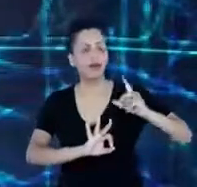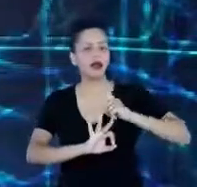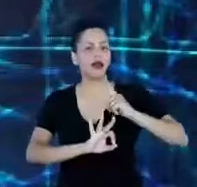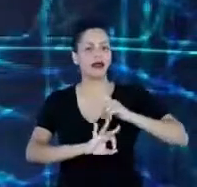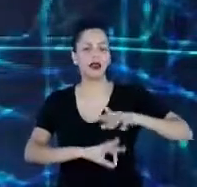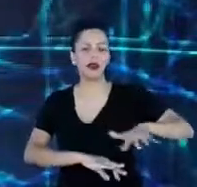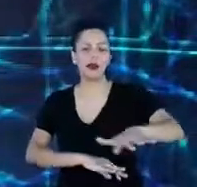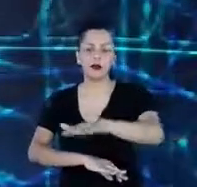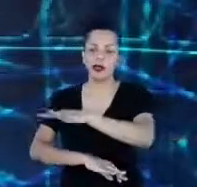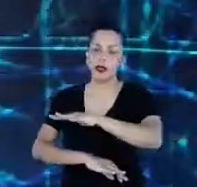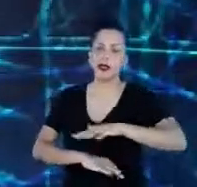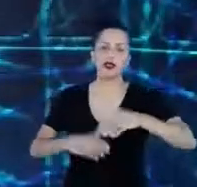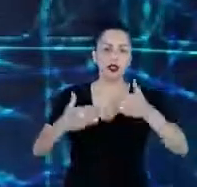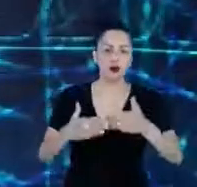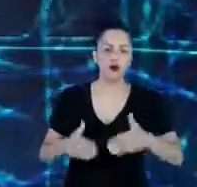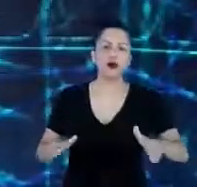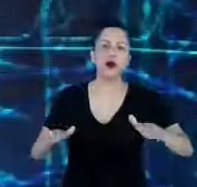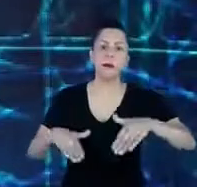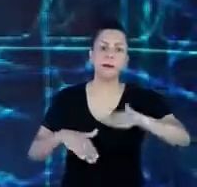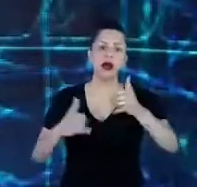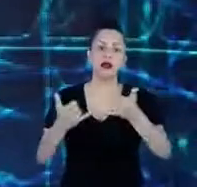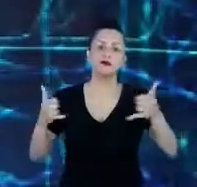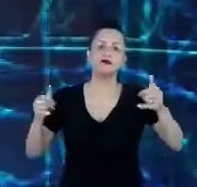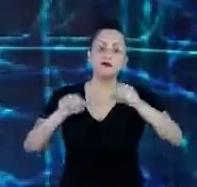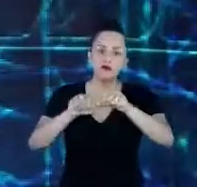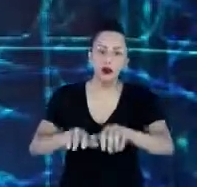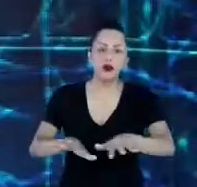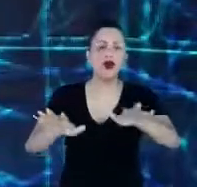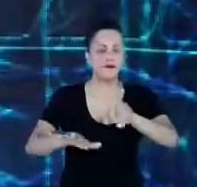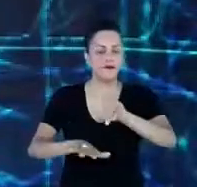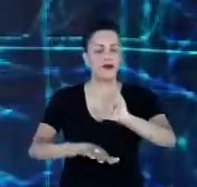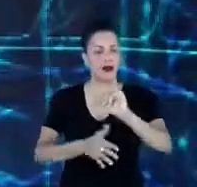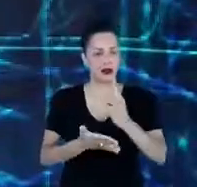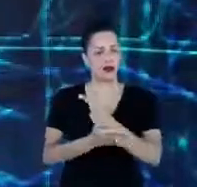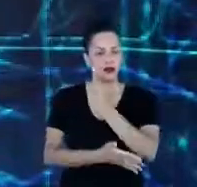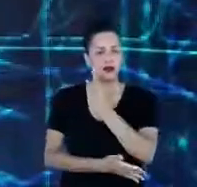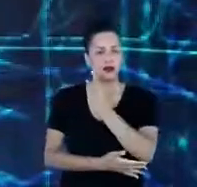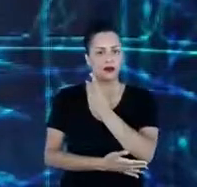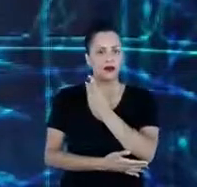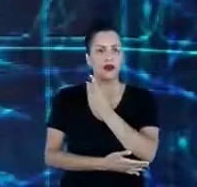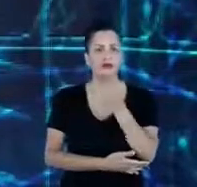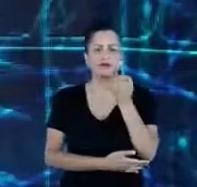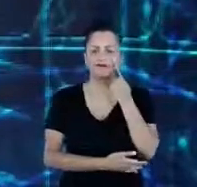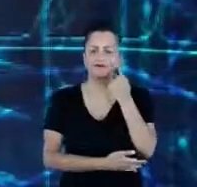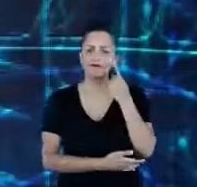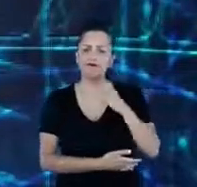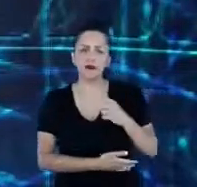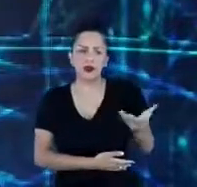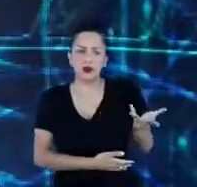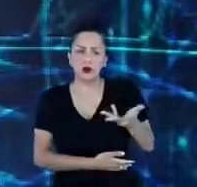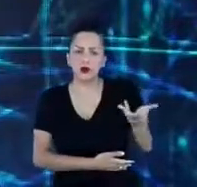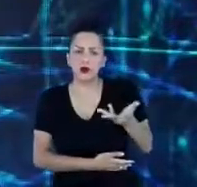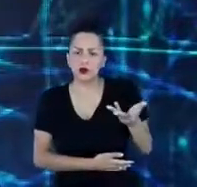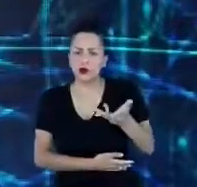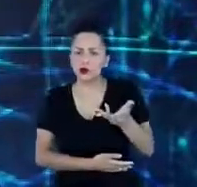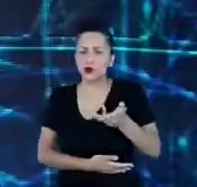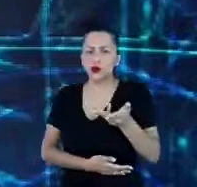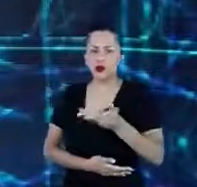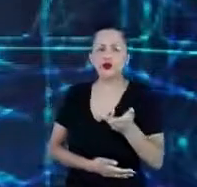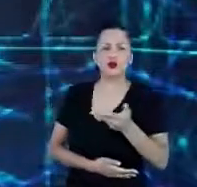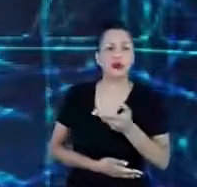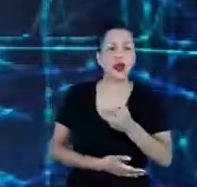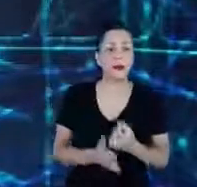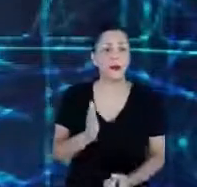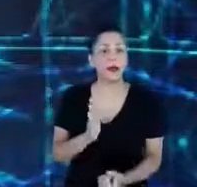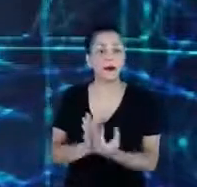cada vez mais geração distribuída que isso exatamente o que vai acontecer mas quando a gente olha a aceleração da implementação de GTA esse ano ela é